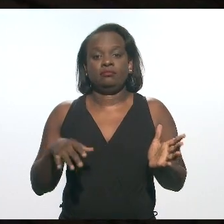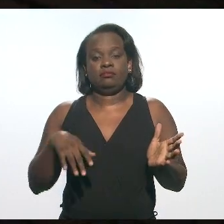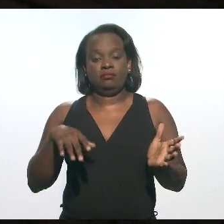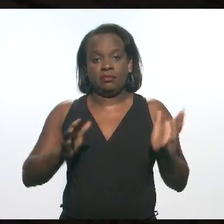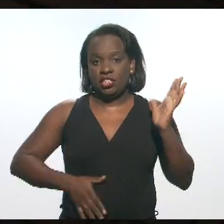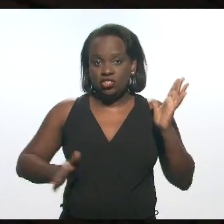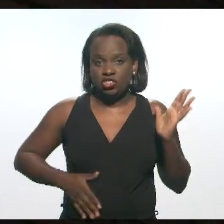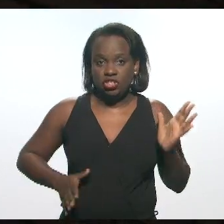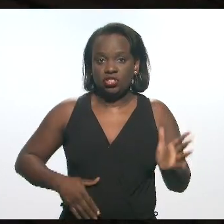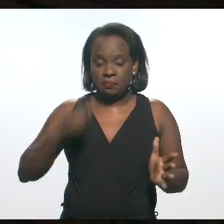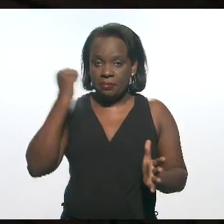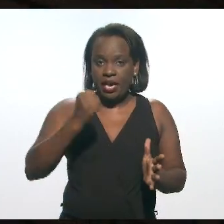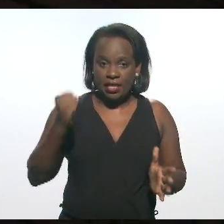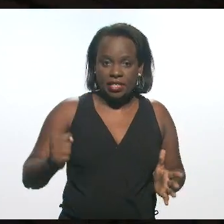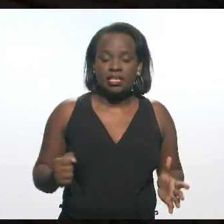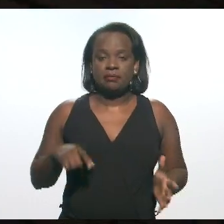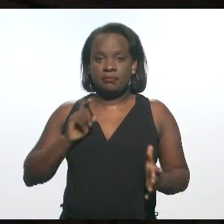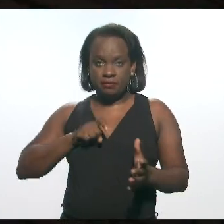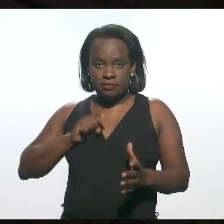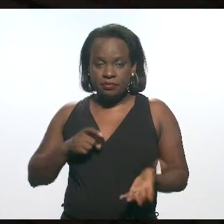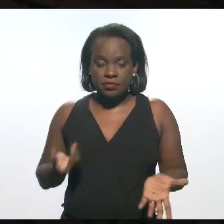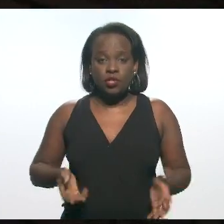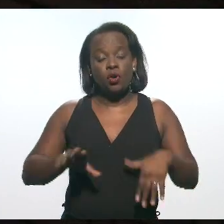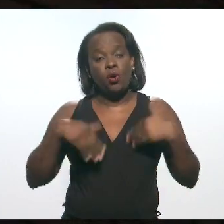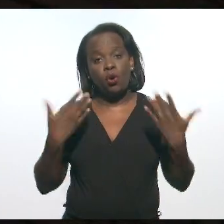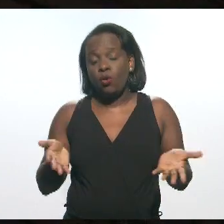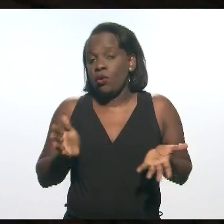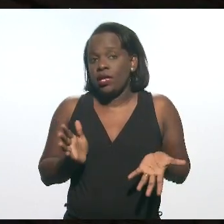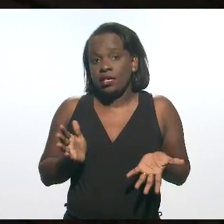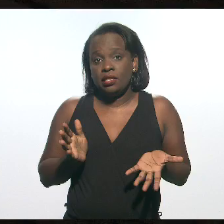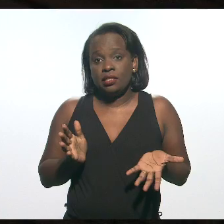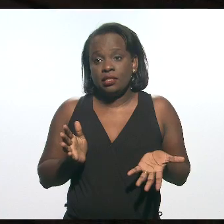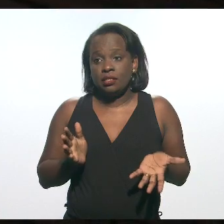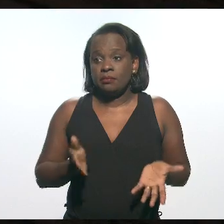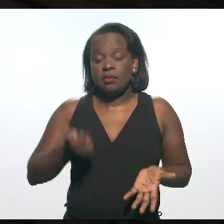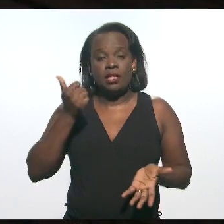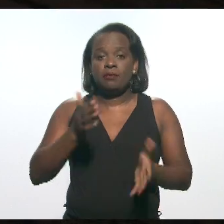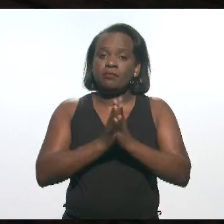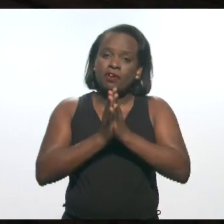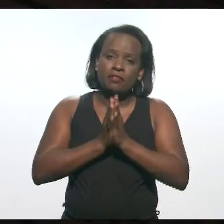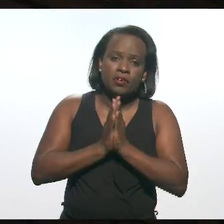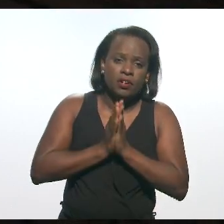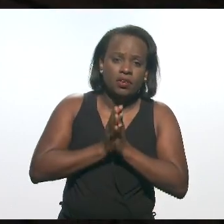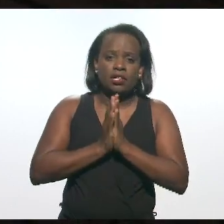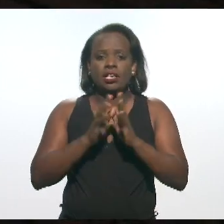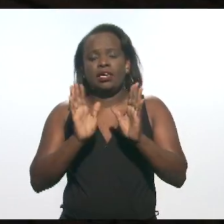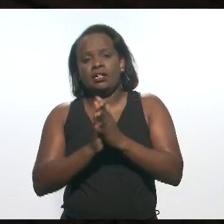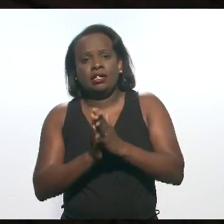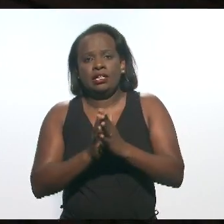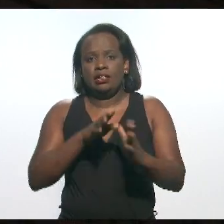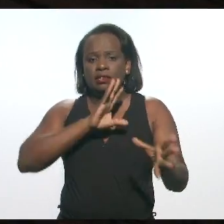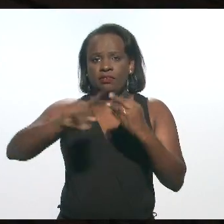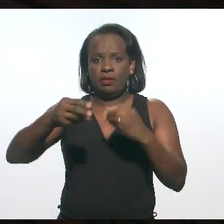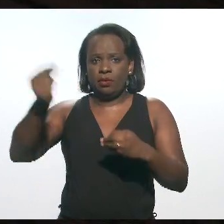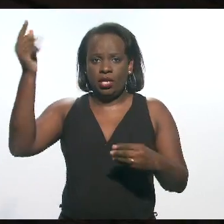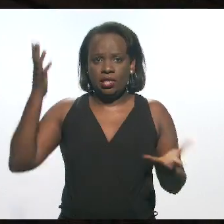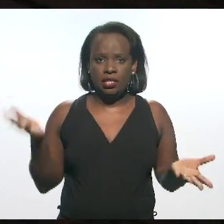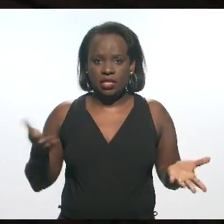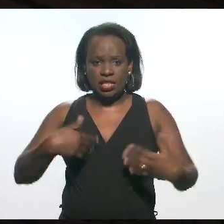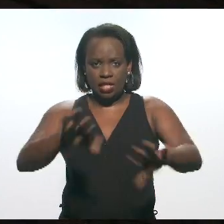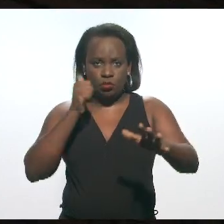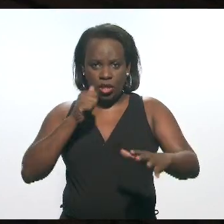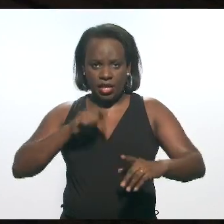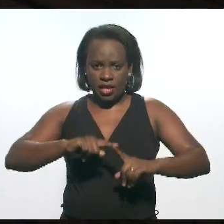aquele assassino aquele criminoso ou ele simplesmente pede pelo amor de deus e se livra e vai embora